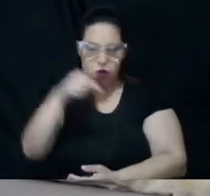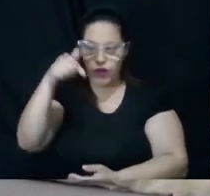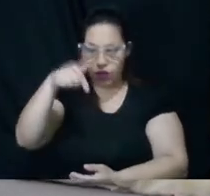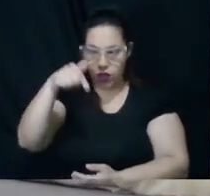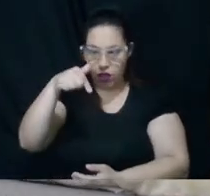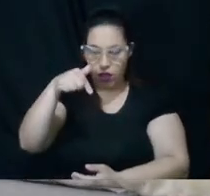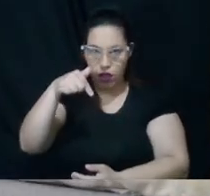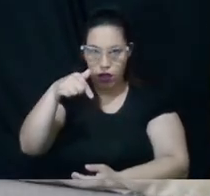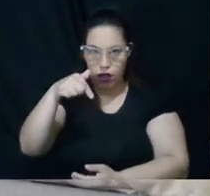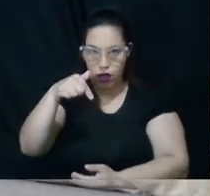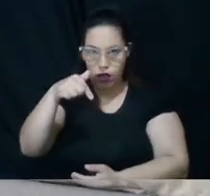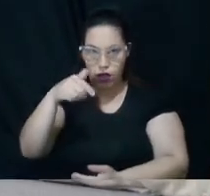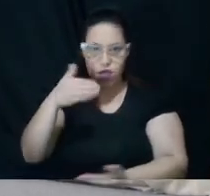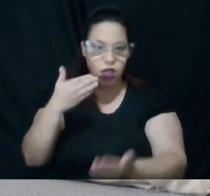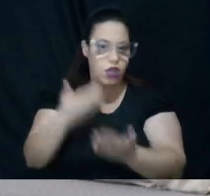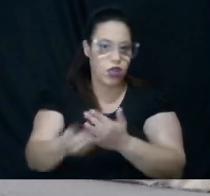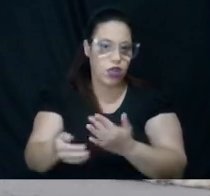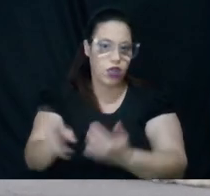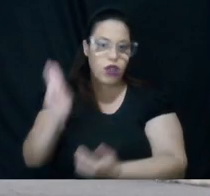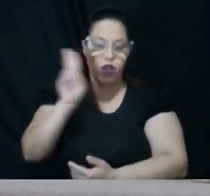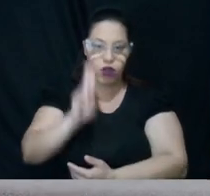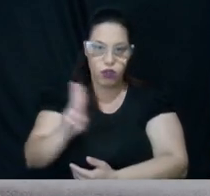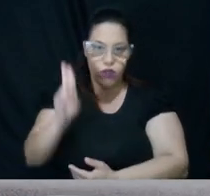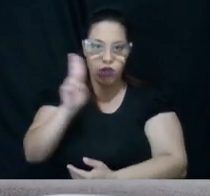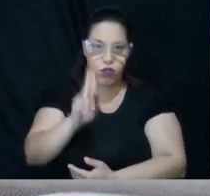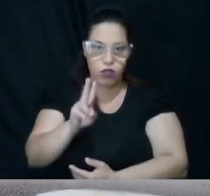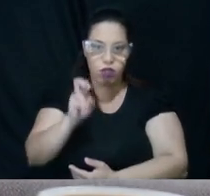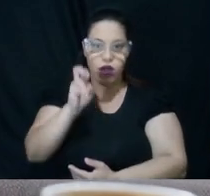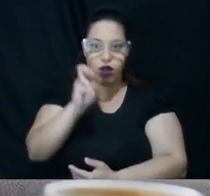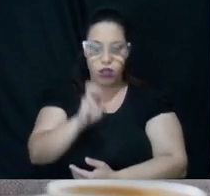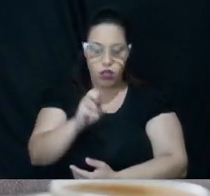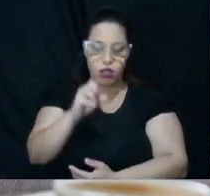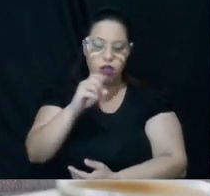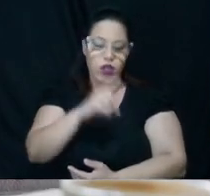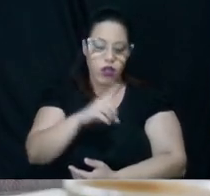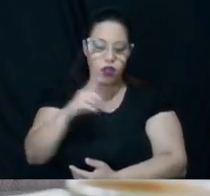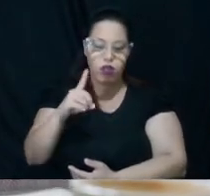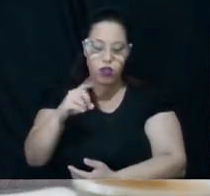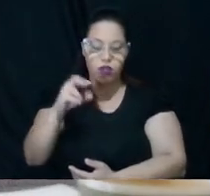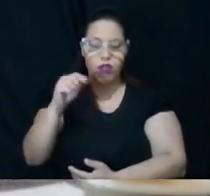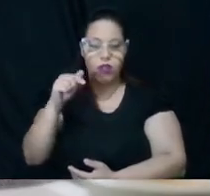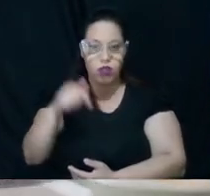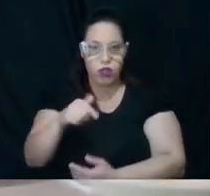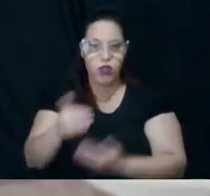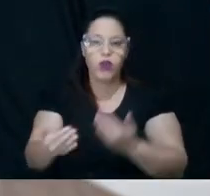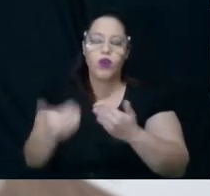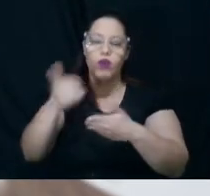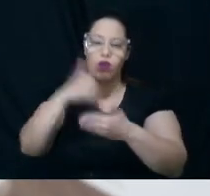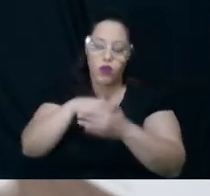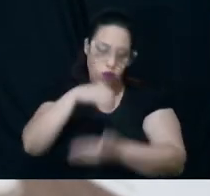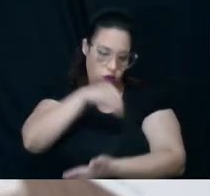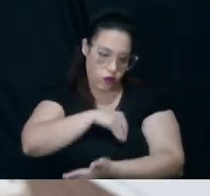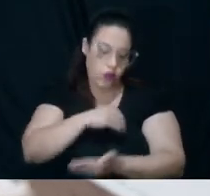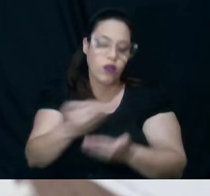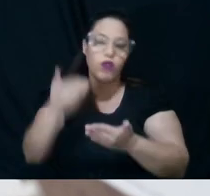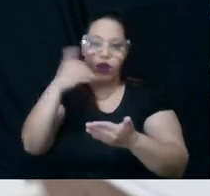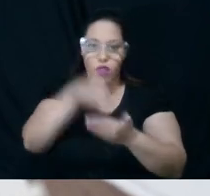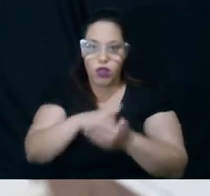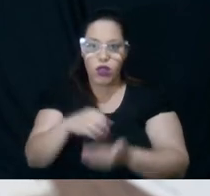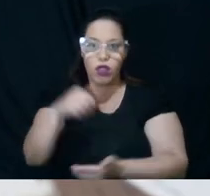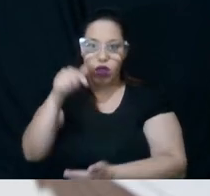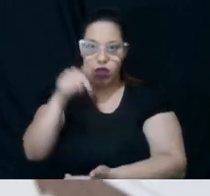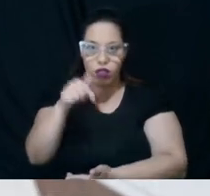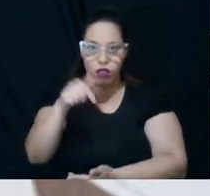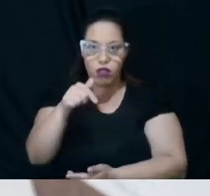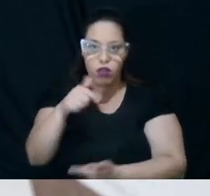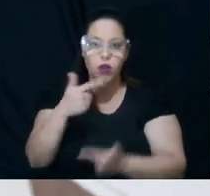impede que você utilize o cheque especial do dia 5 ao dia 7, sabendo que você vai cobrir com o salário que vai entrar no dia 7. Agora, o problema é